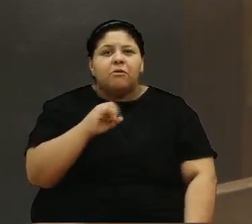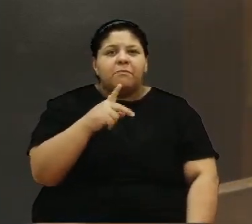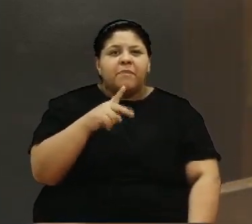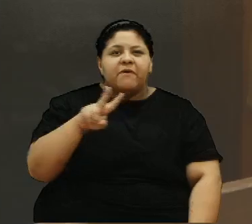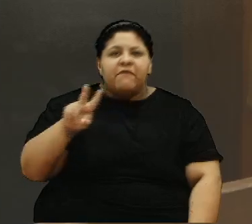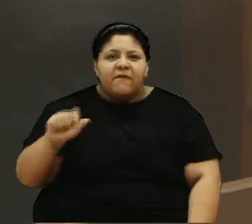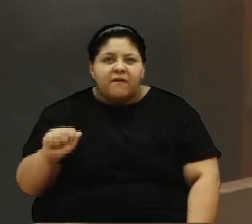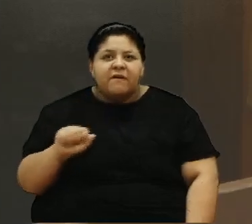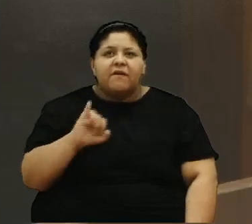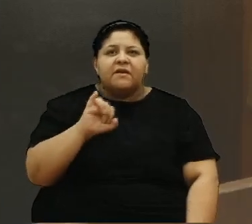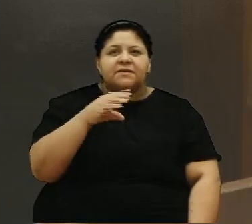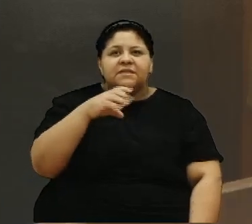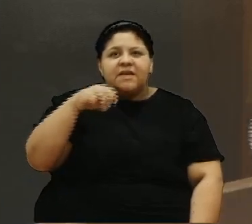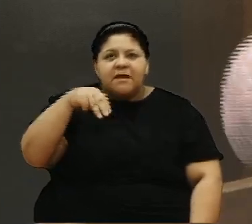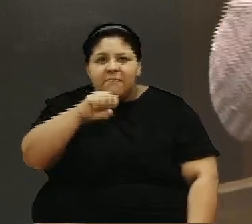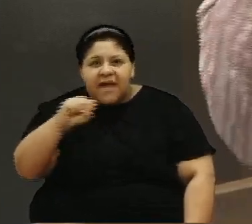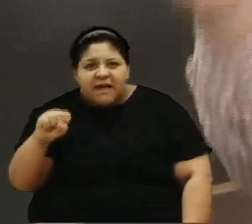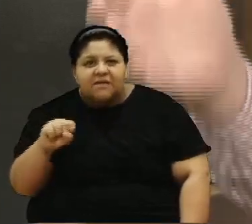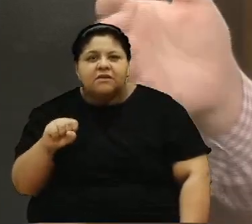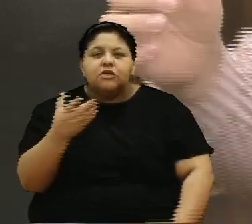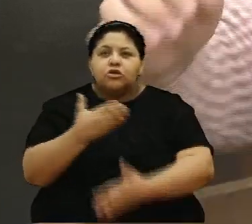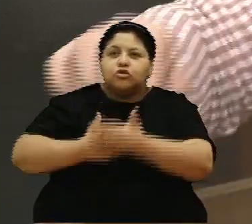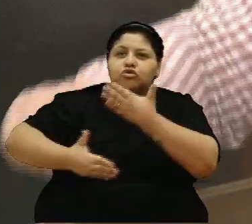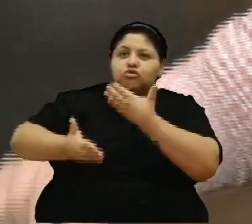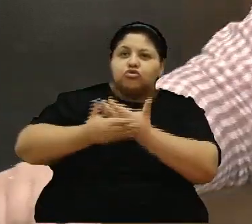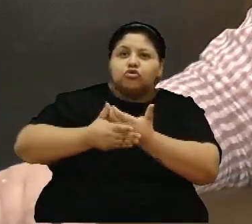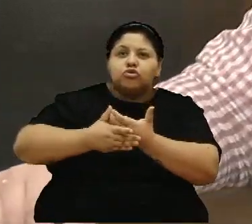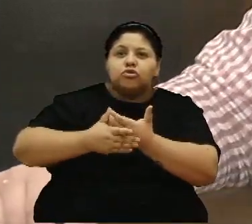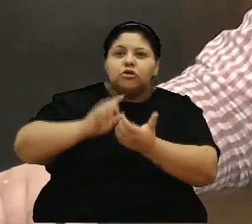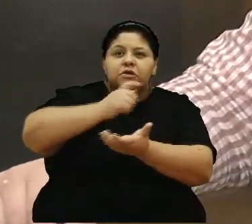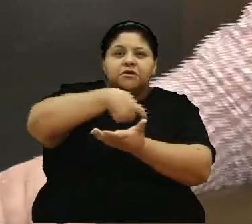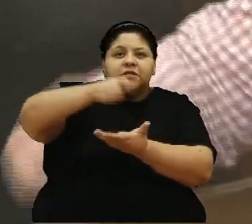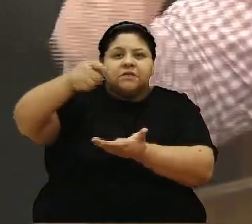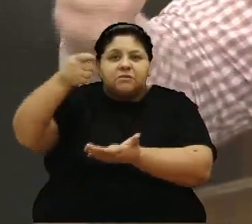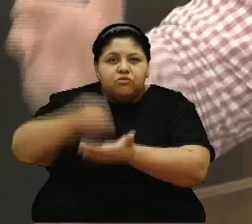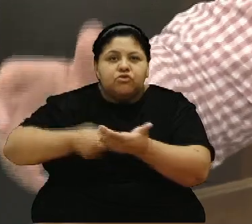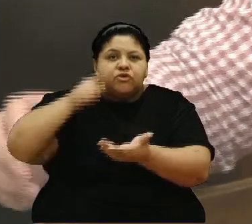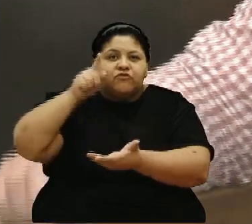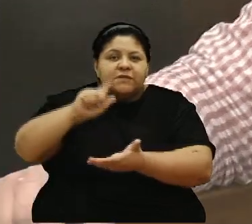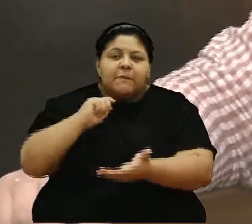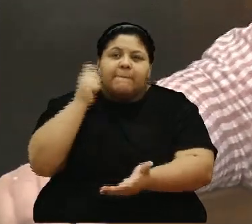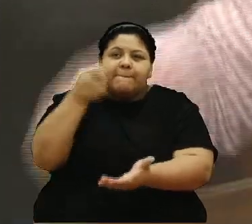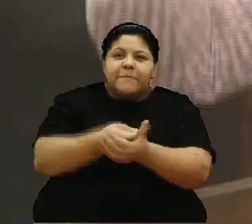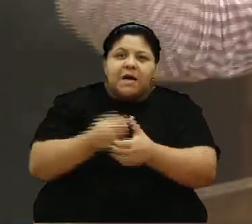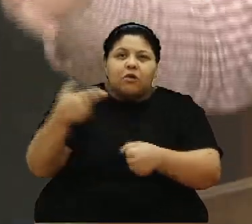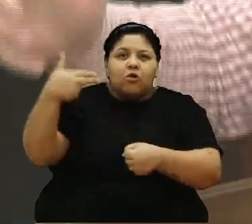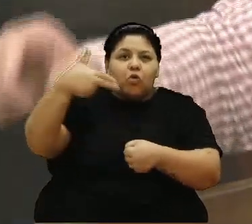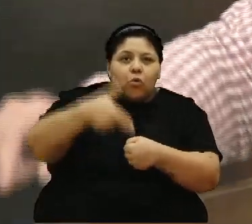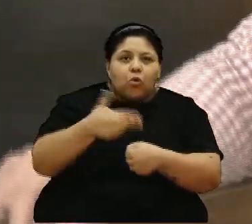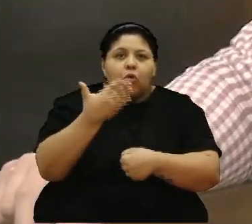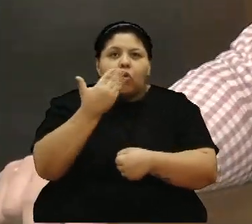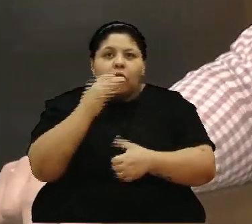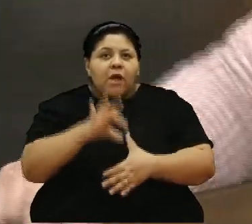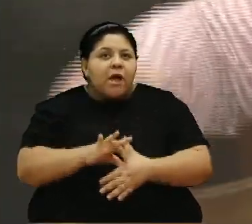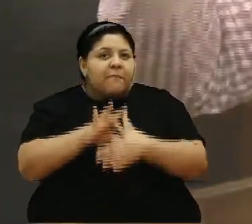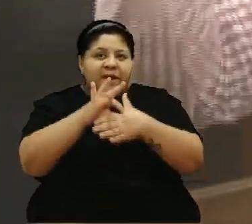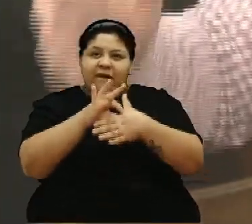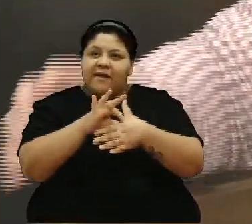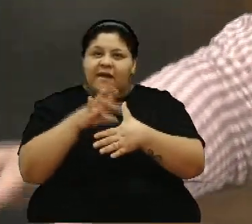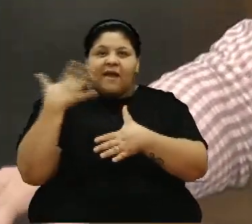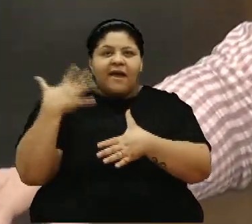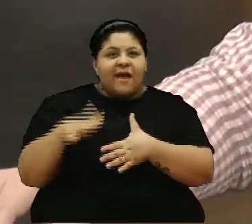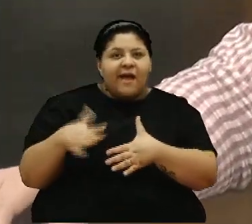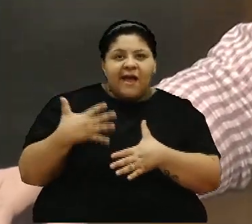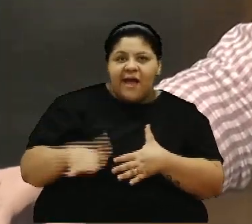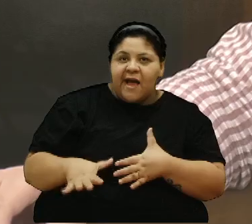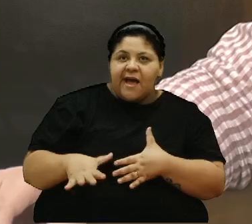ISSQN, ICMS, todos os demais tributos que você paga sobre o combustível, sobre a comida, sobre a picanha que não chegou também, sobre a